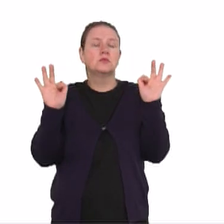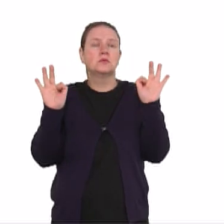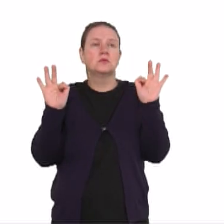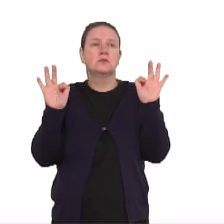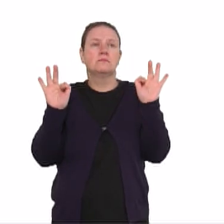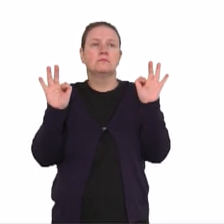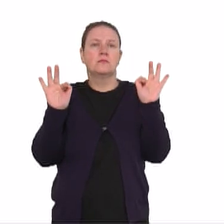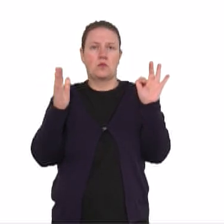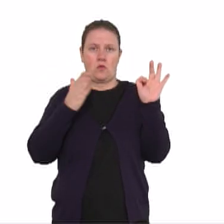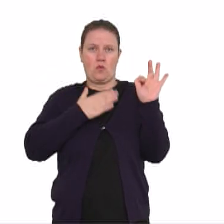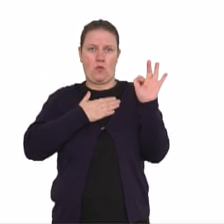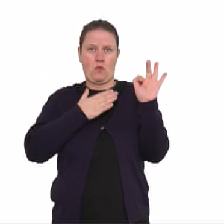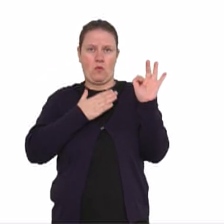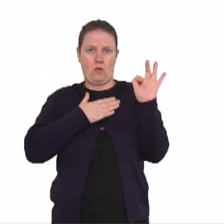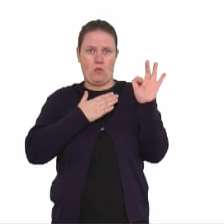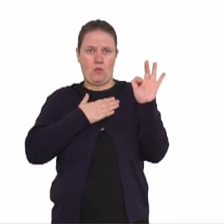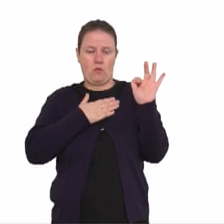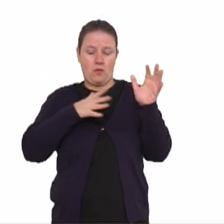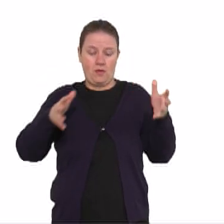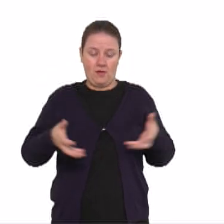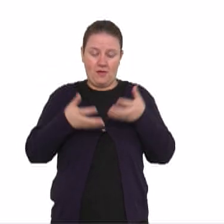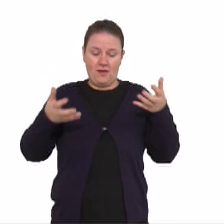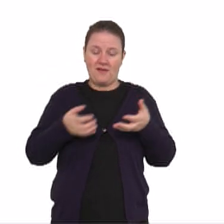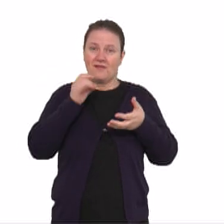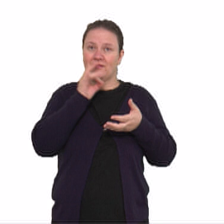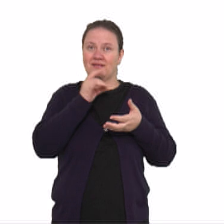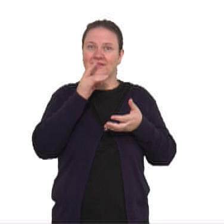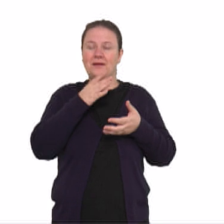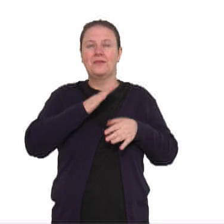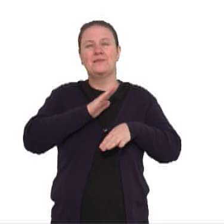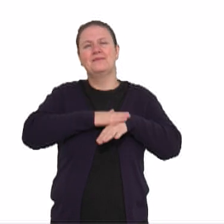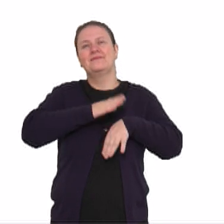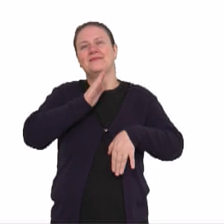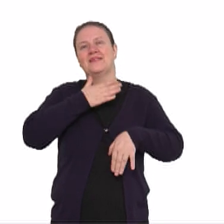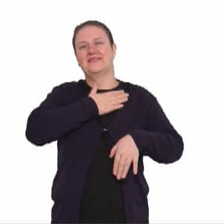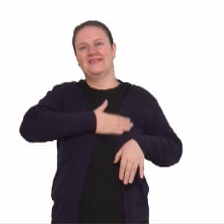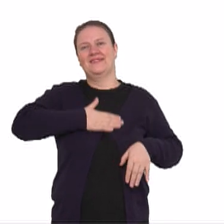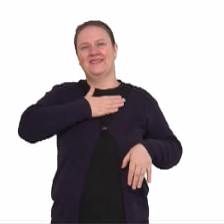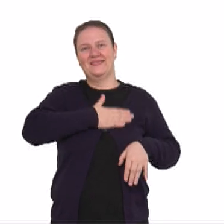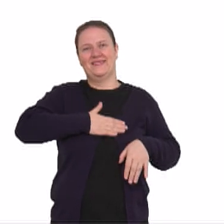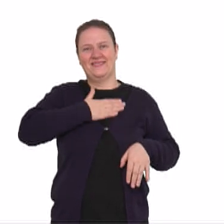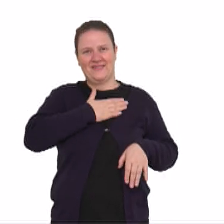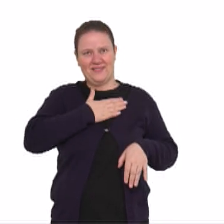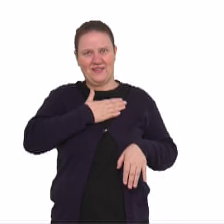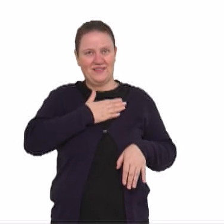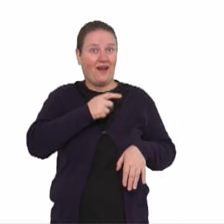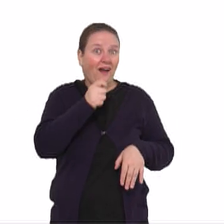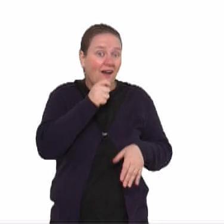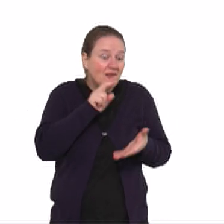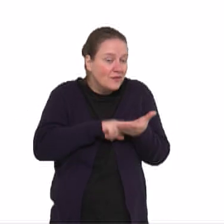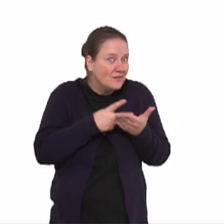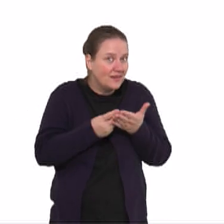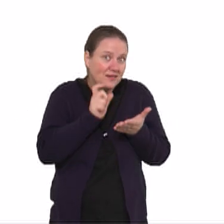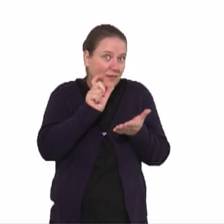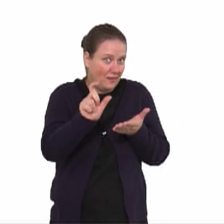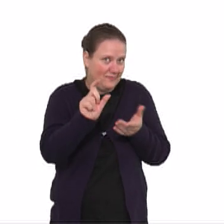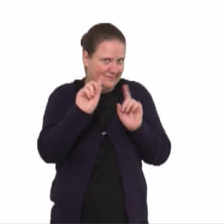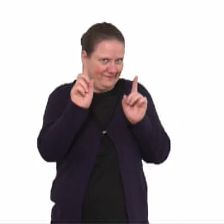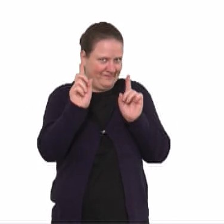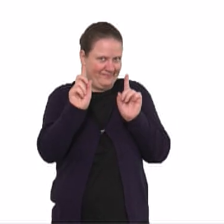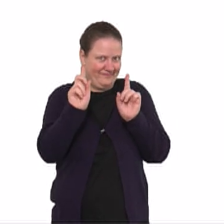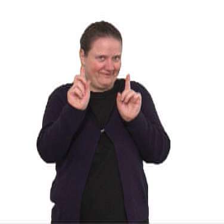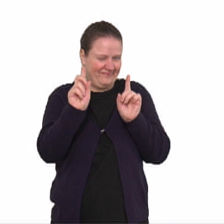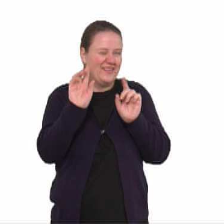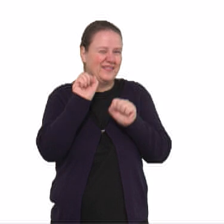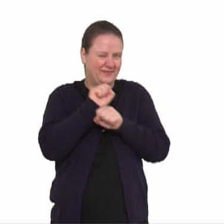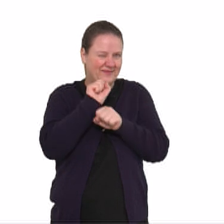pudding. O meu vegetal favorito é o pudding. Eu não vou traduzir, vocês já vão entender o porquê. I didn't know, eu